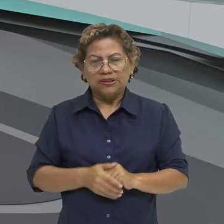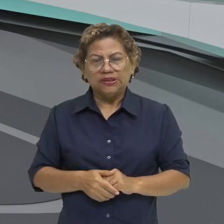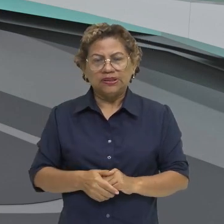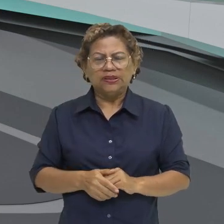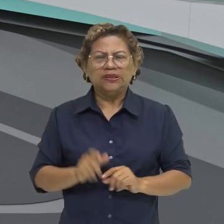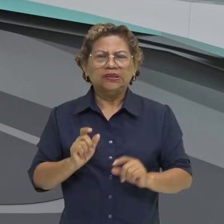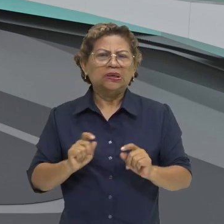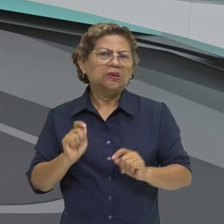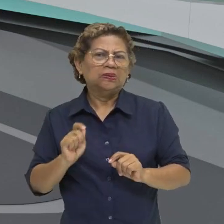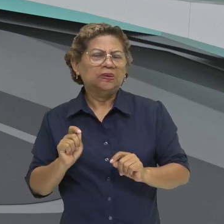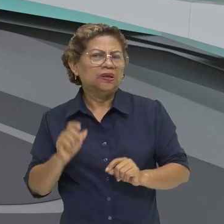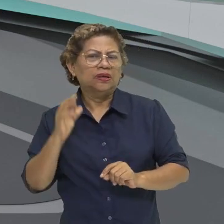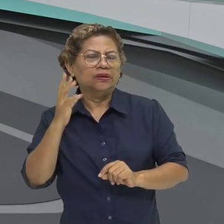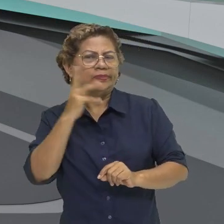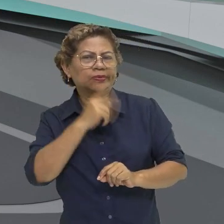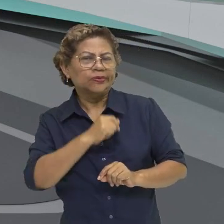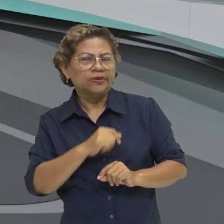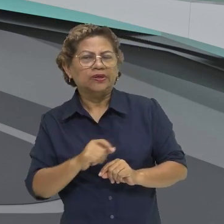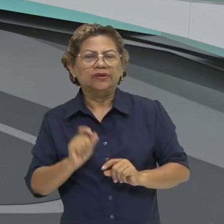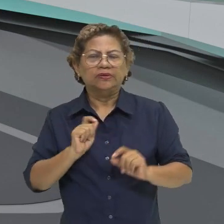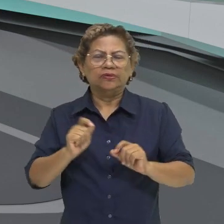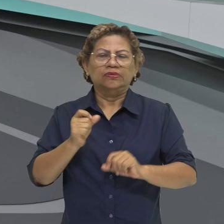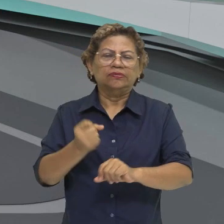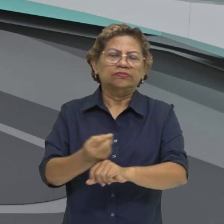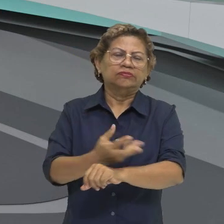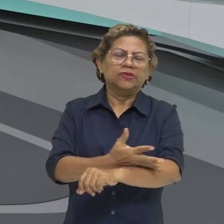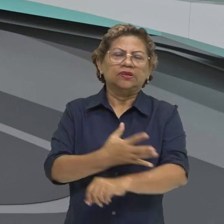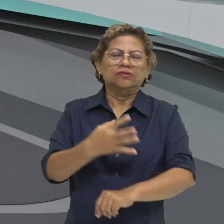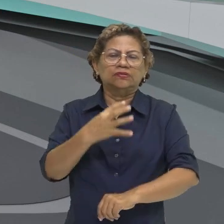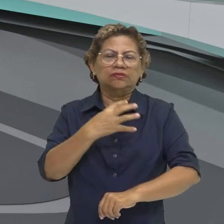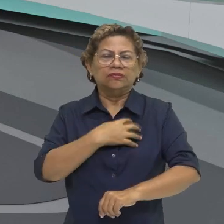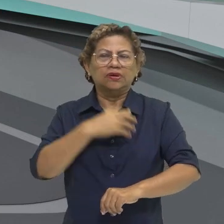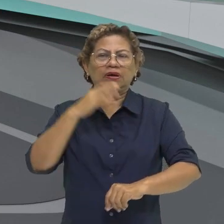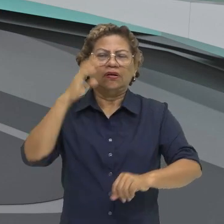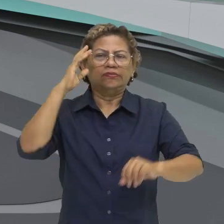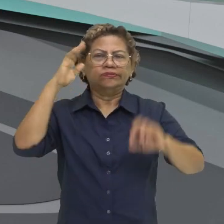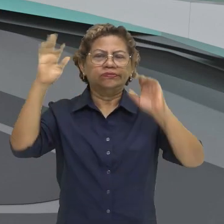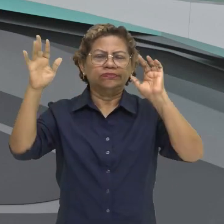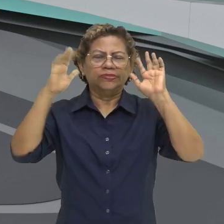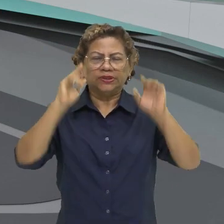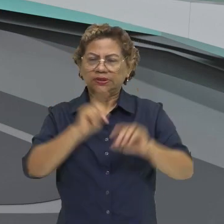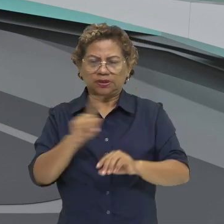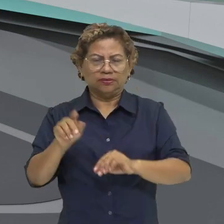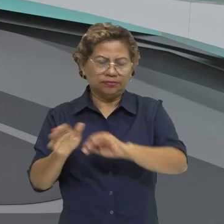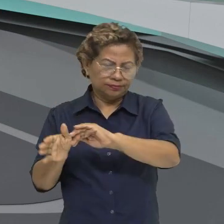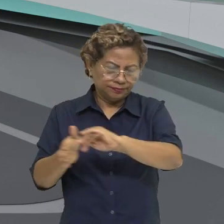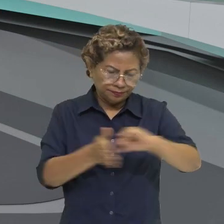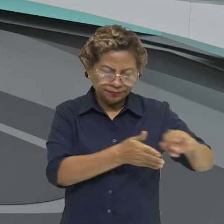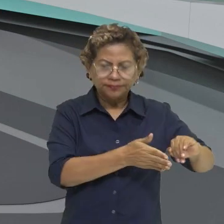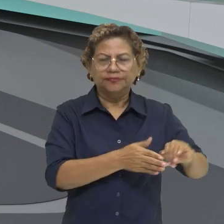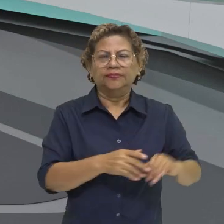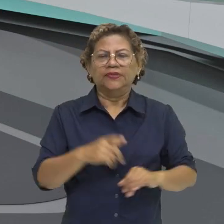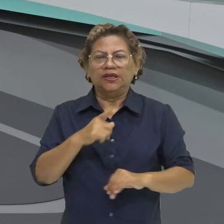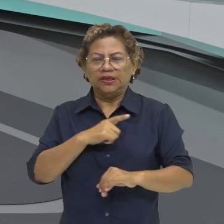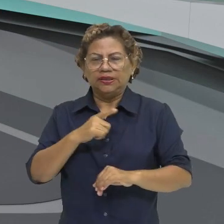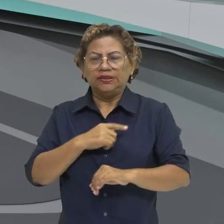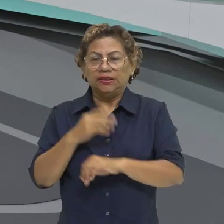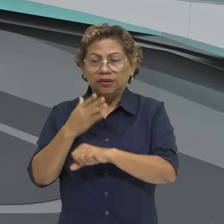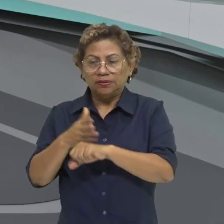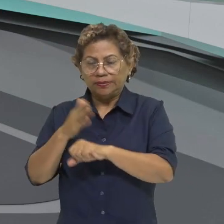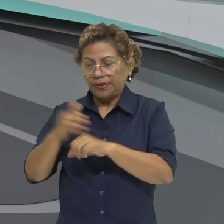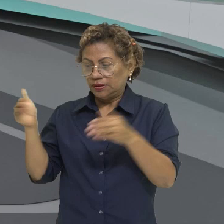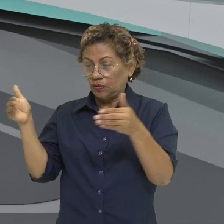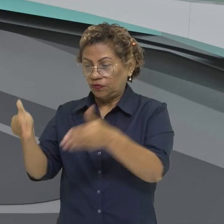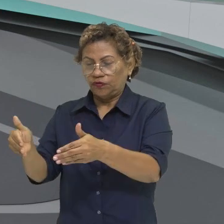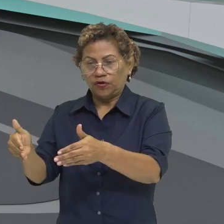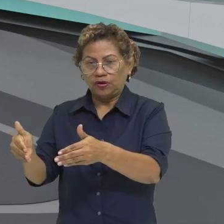do belo, né? Do estético, da ficção. Não. Eles têm uma função prática, utilitária.